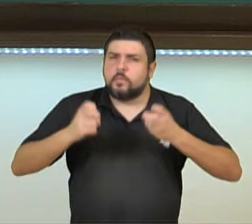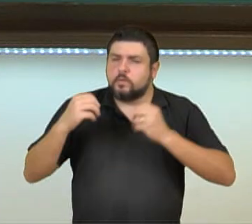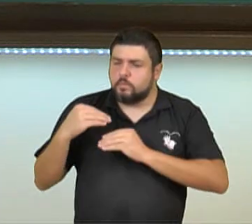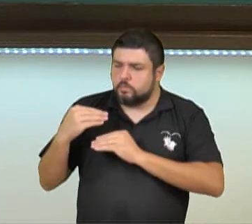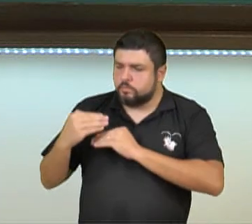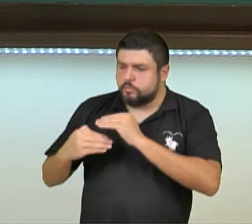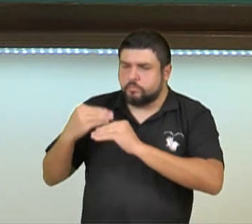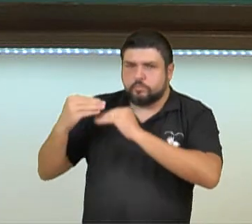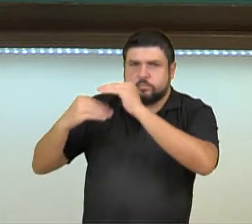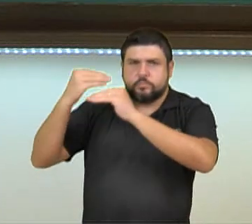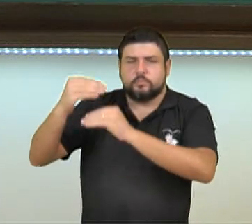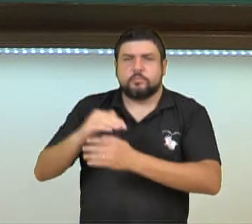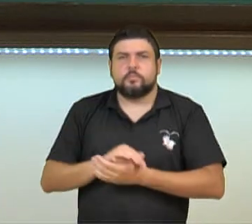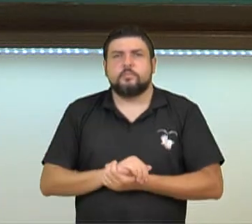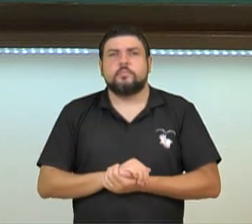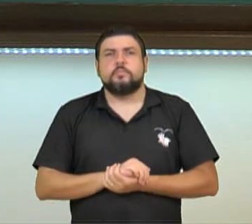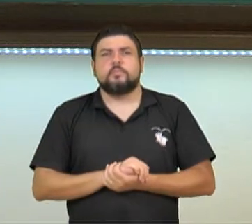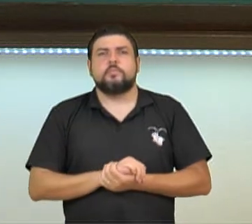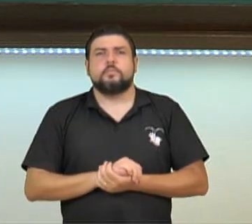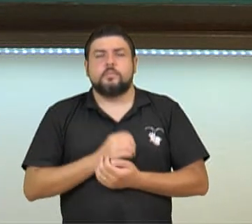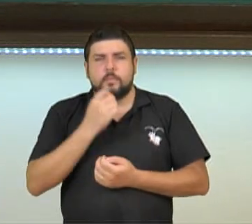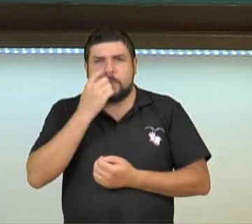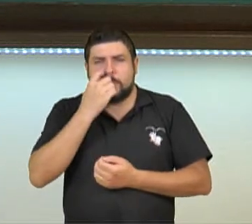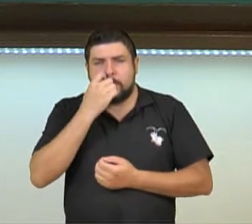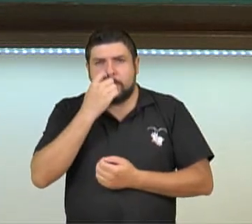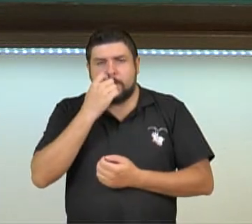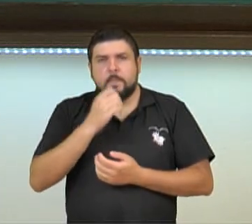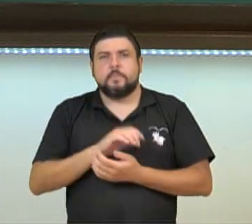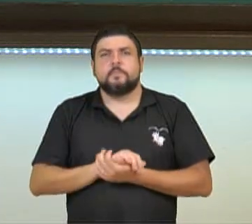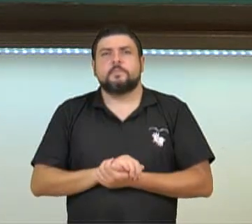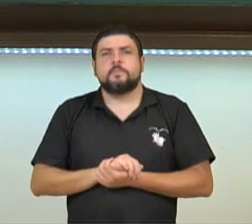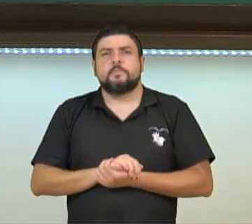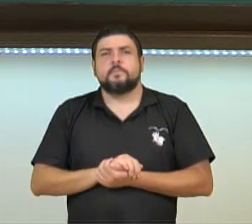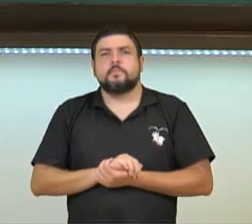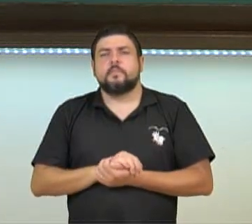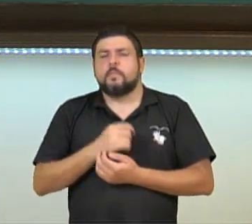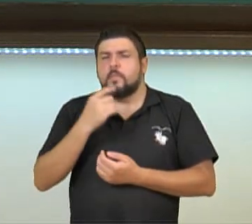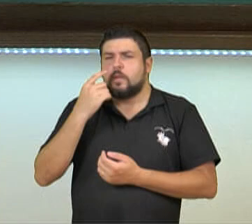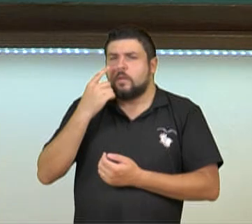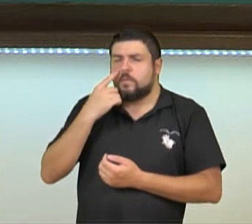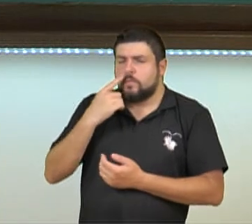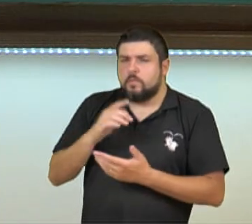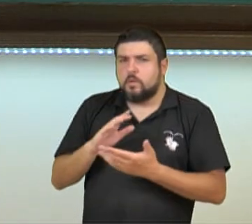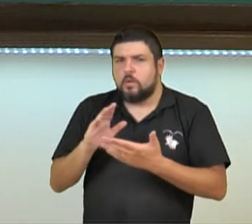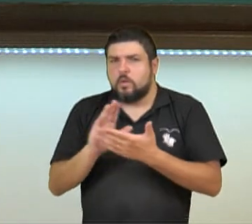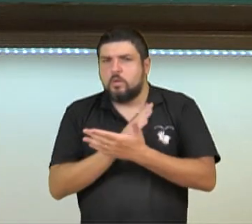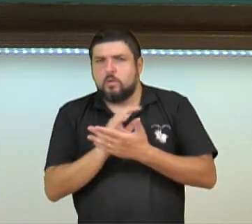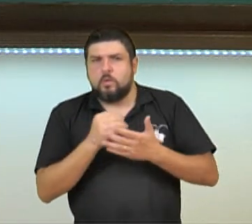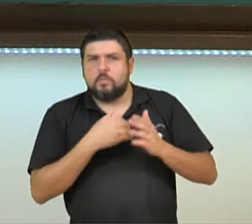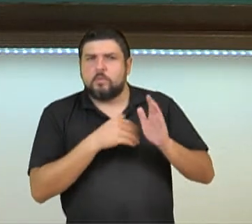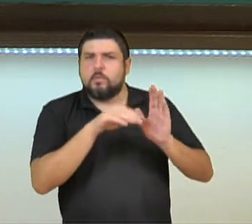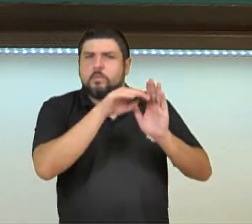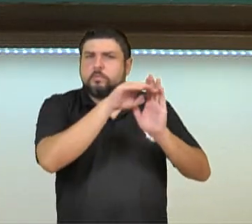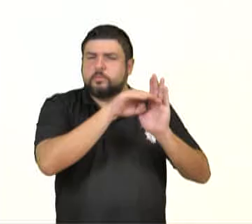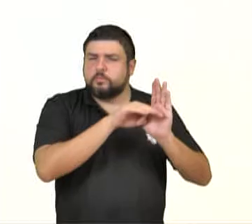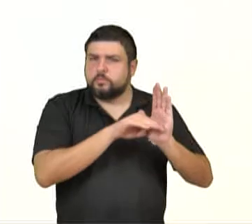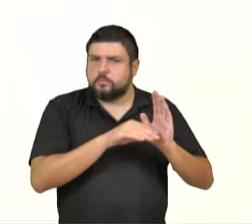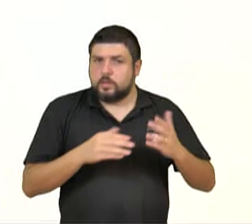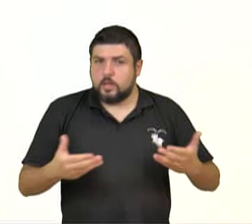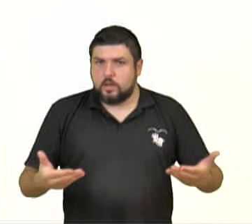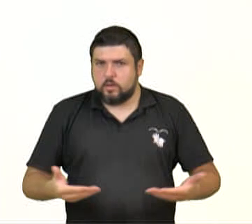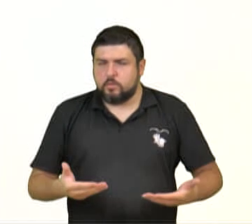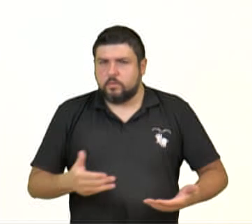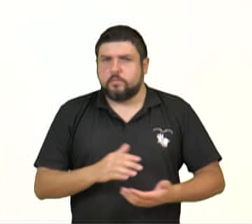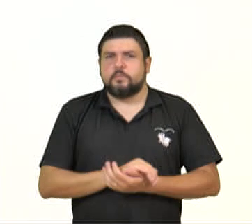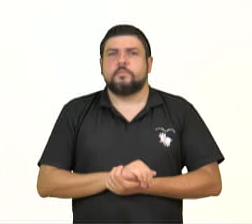esse processo. Na continuação, vamos avaliar alguns itens mais específicos do momento em que estamos agora. Nele,